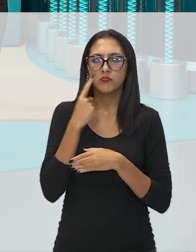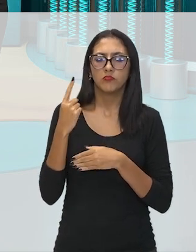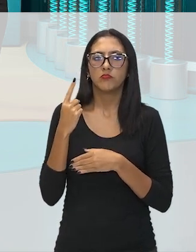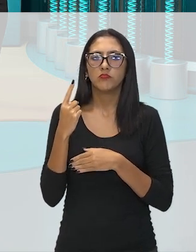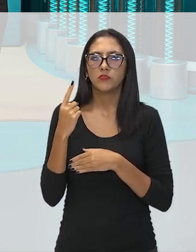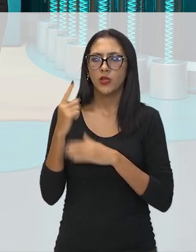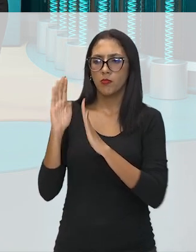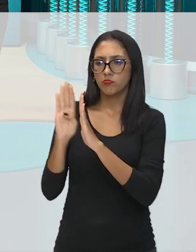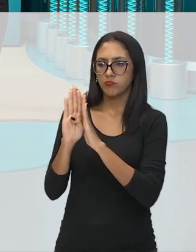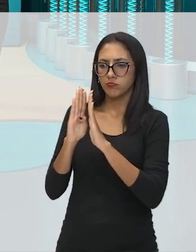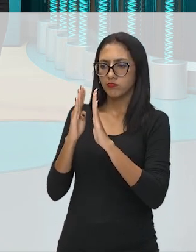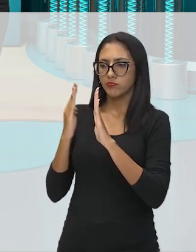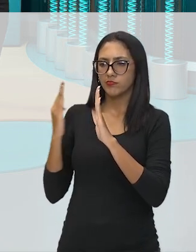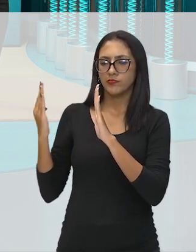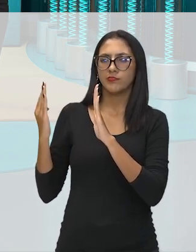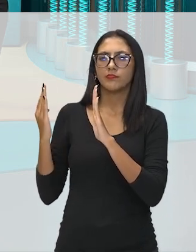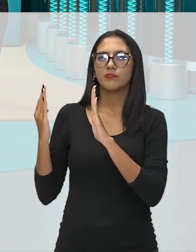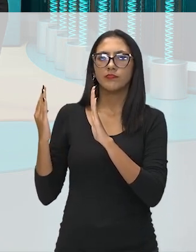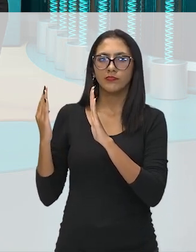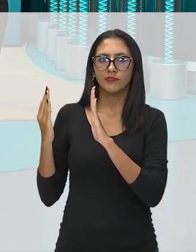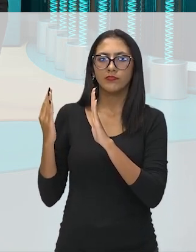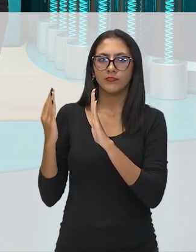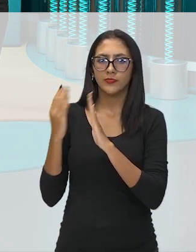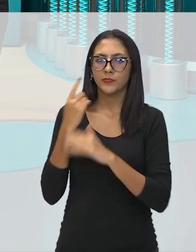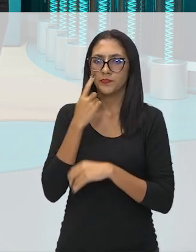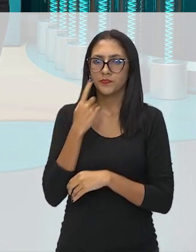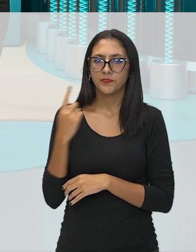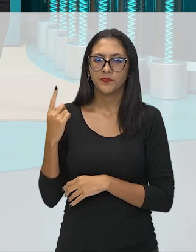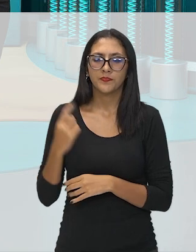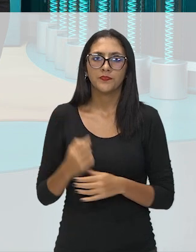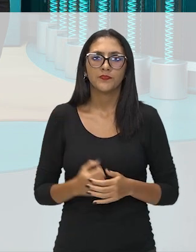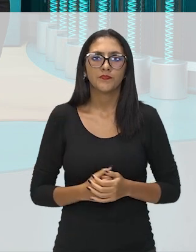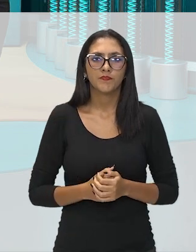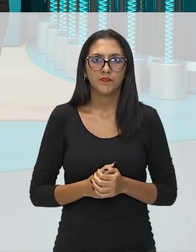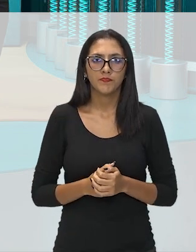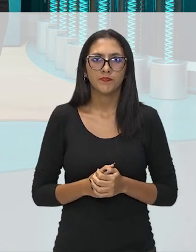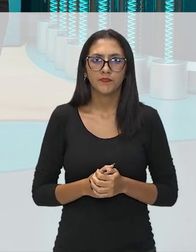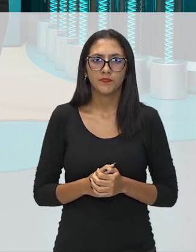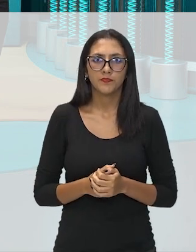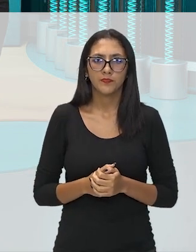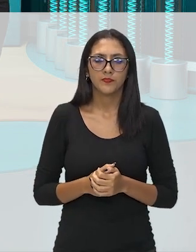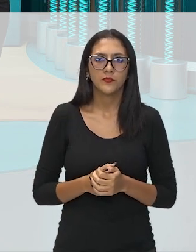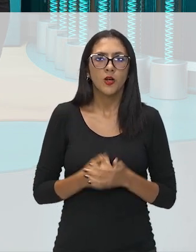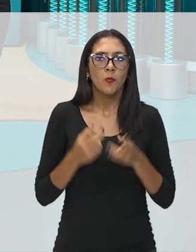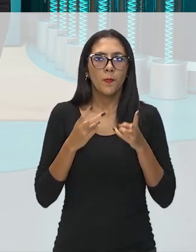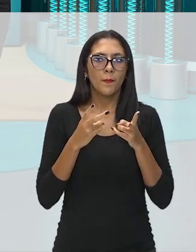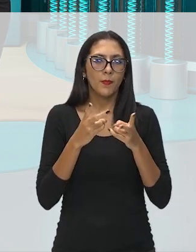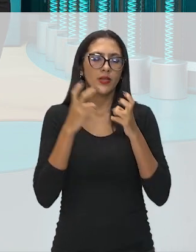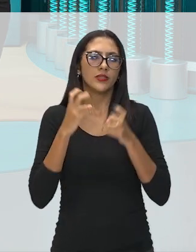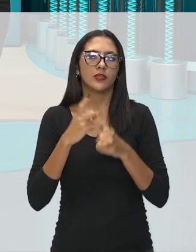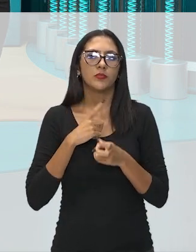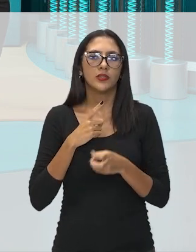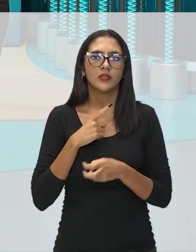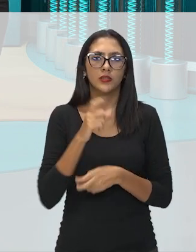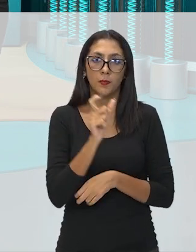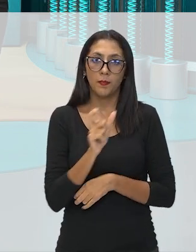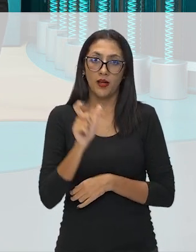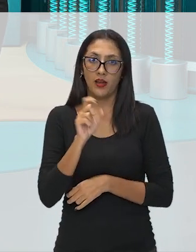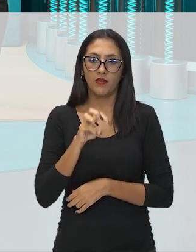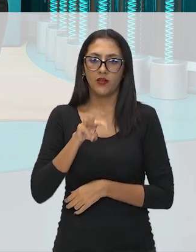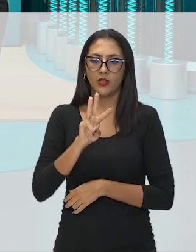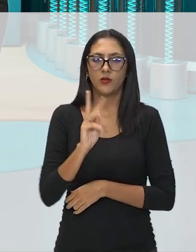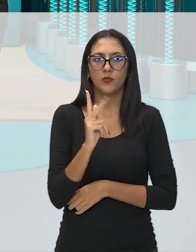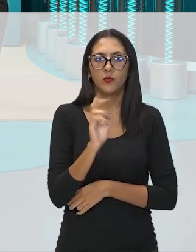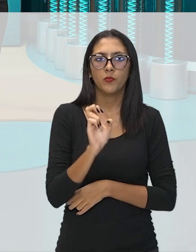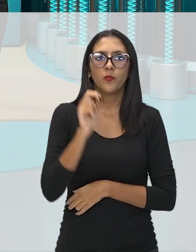bom? When the door opened, simple past. Observem que eu estou utilizando aqui a expressão when, que